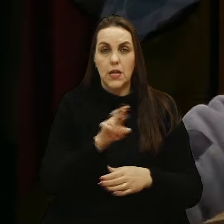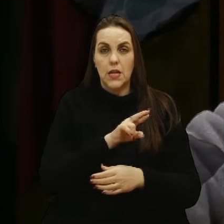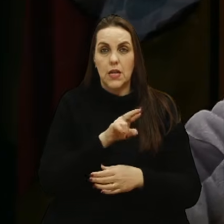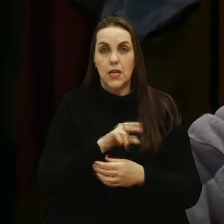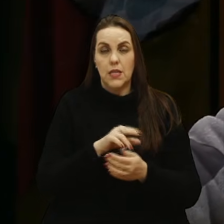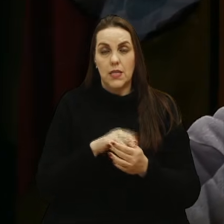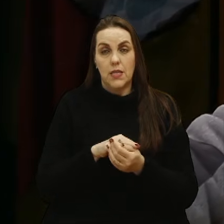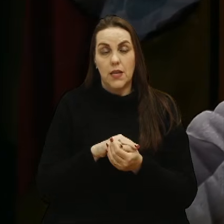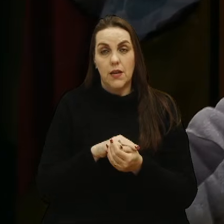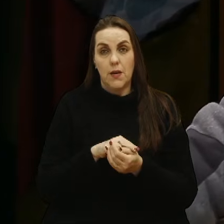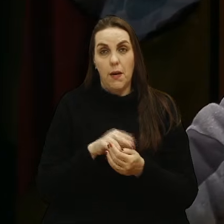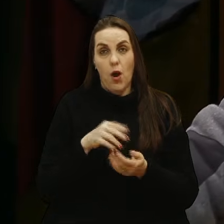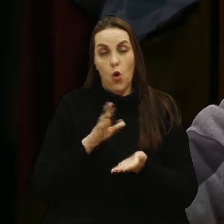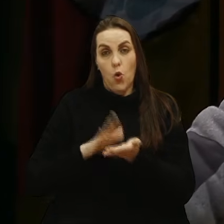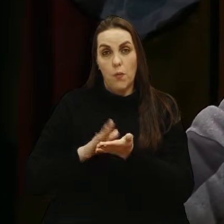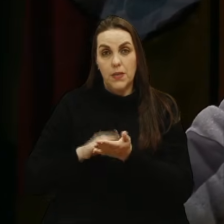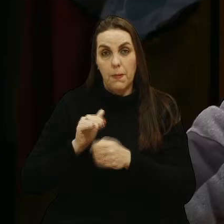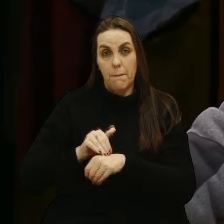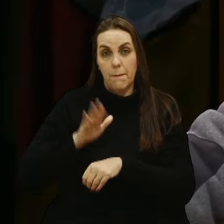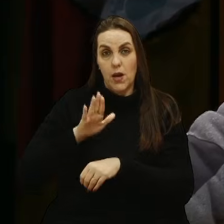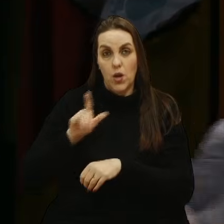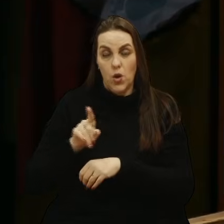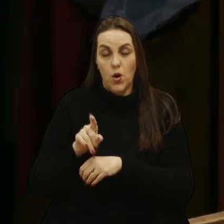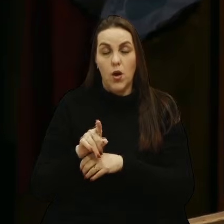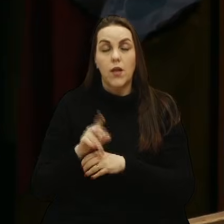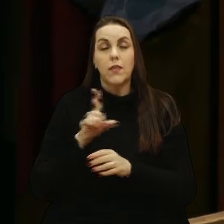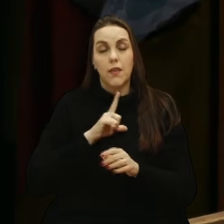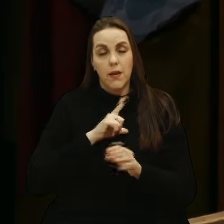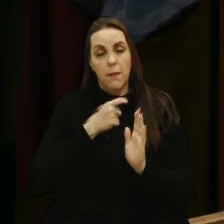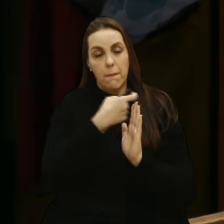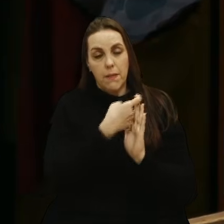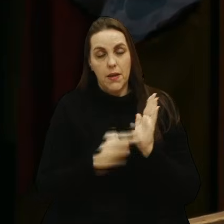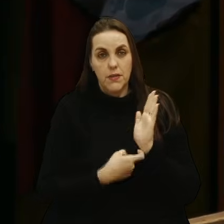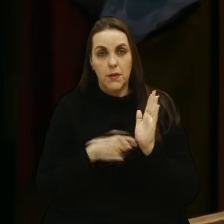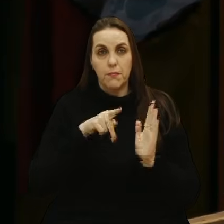cobrança maior da Codeca é dada por um parecer da PGM?